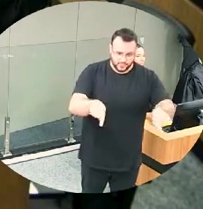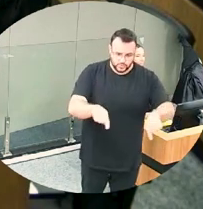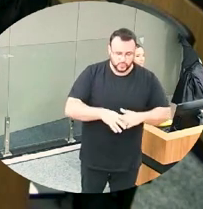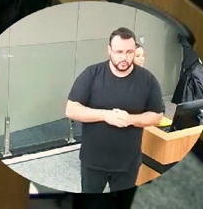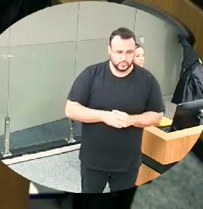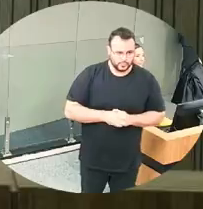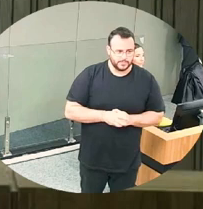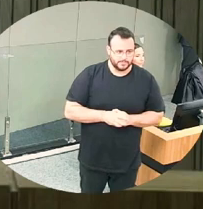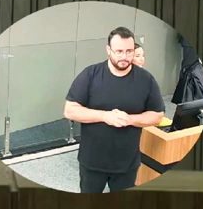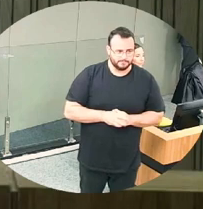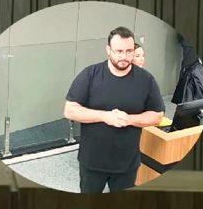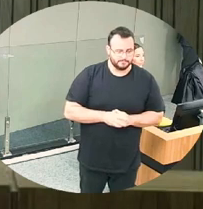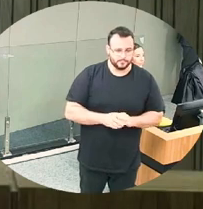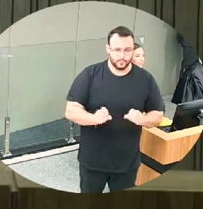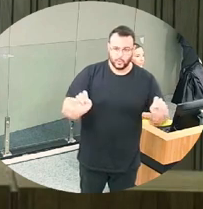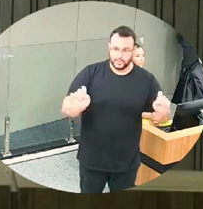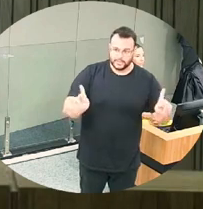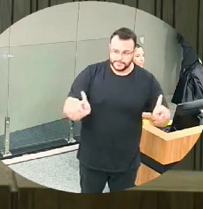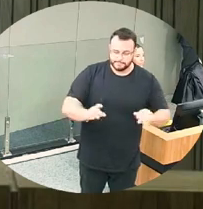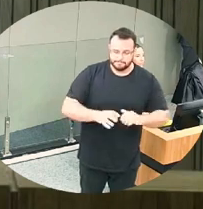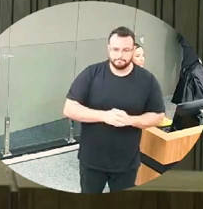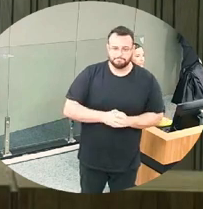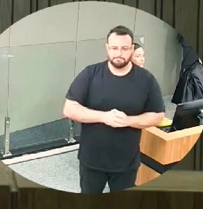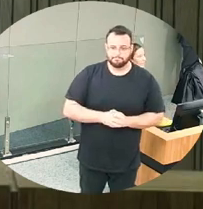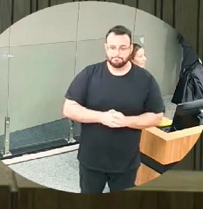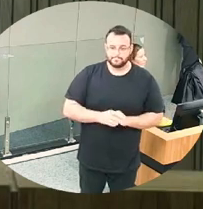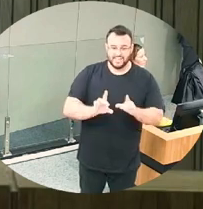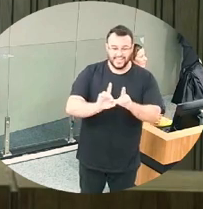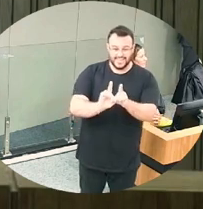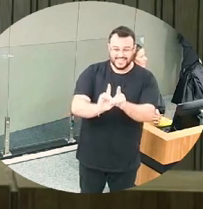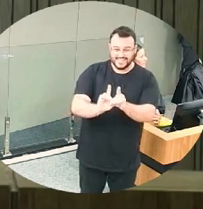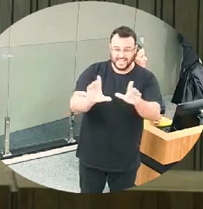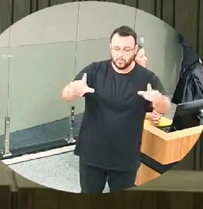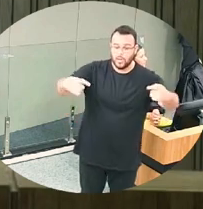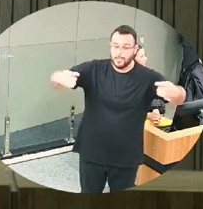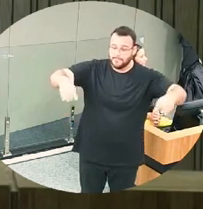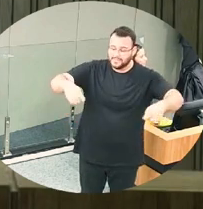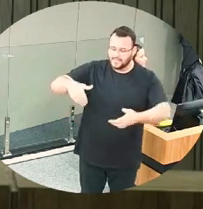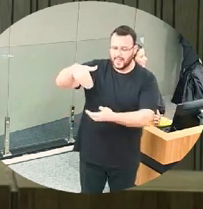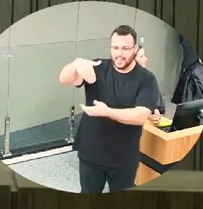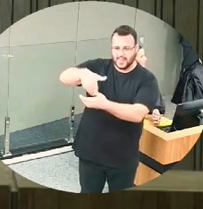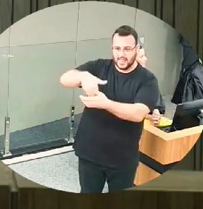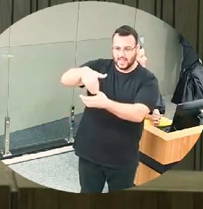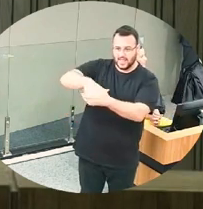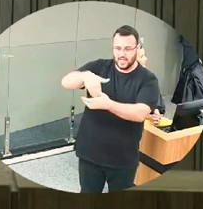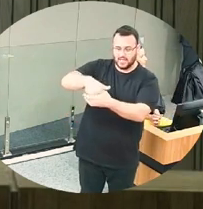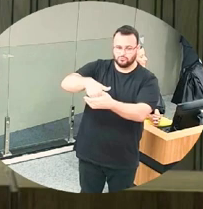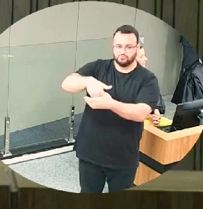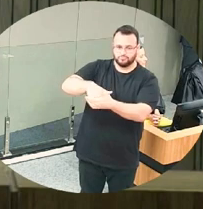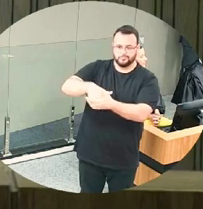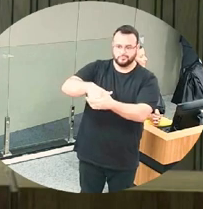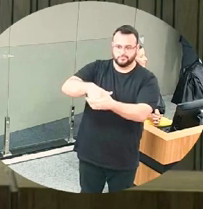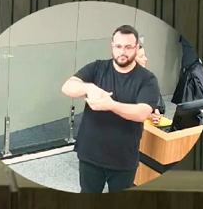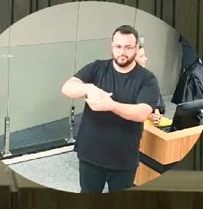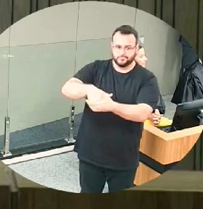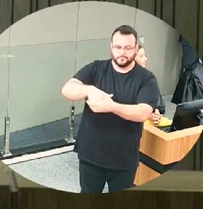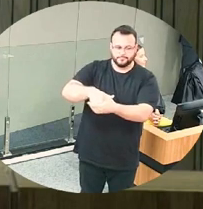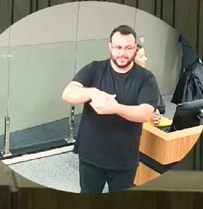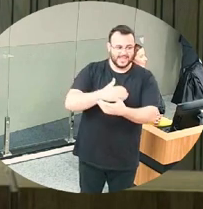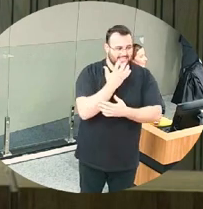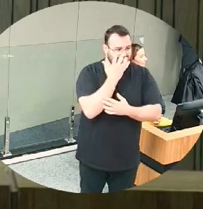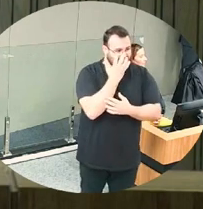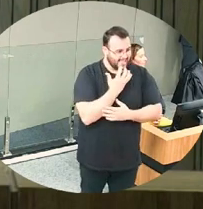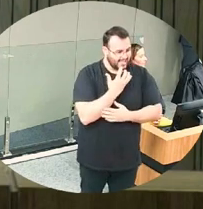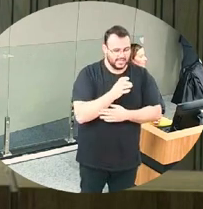servidores bem a democracia exige eleição e alternância nos cargos ela não é